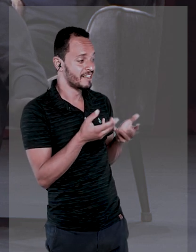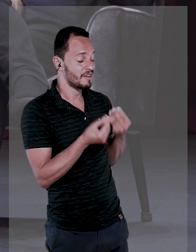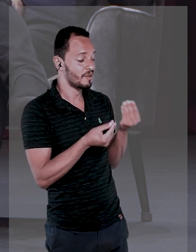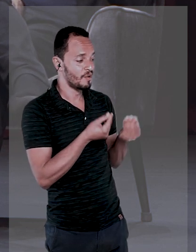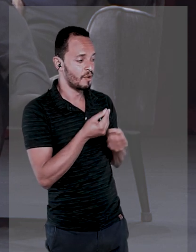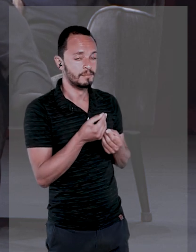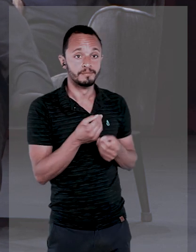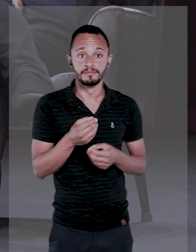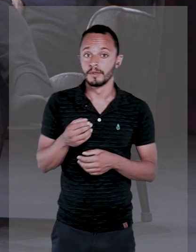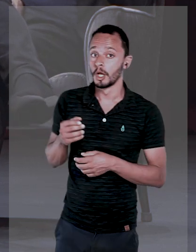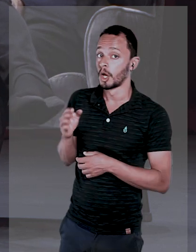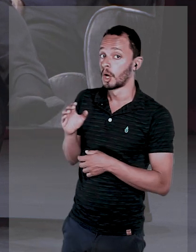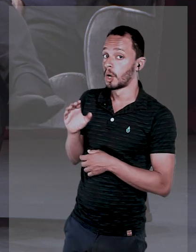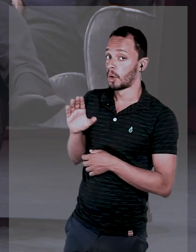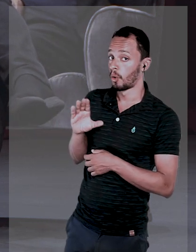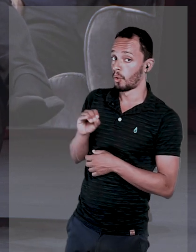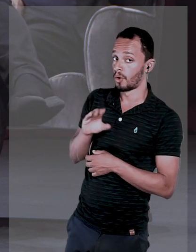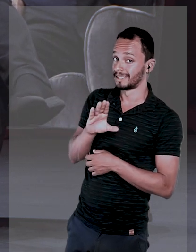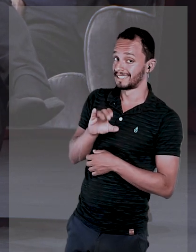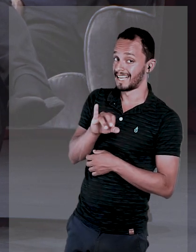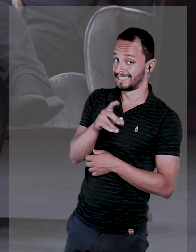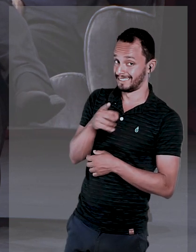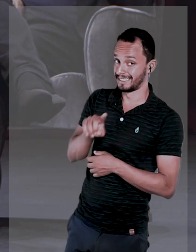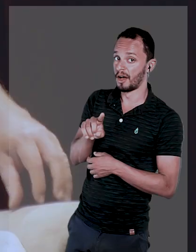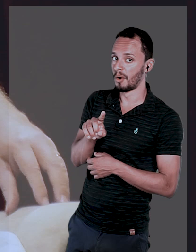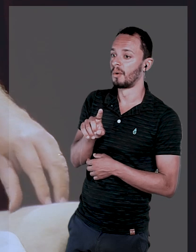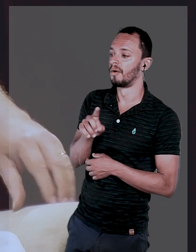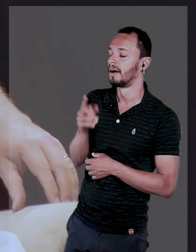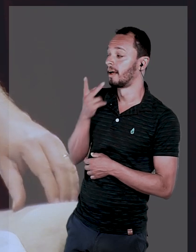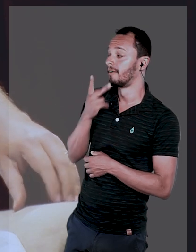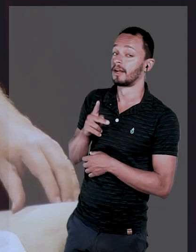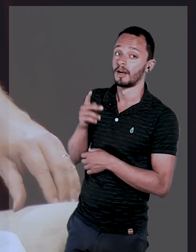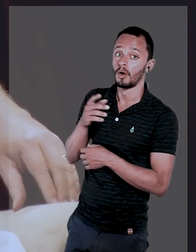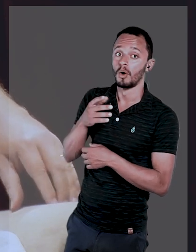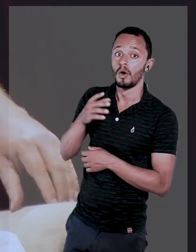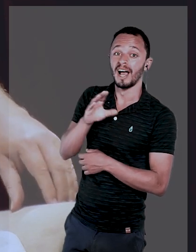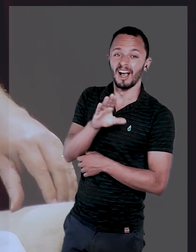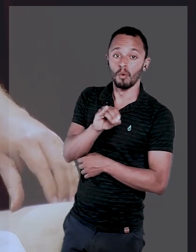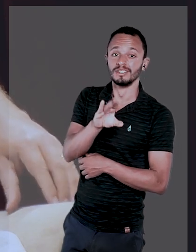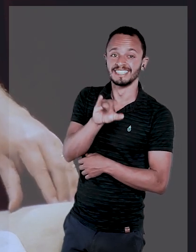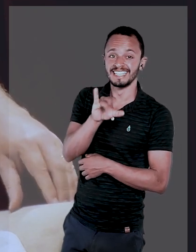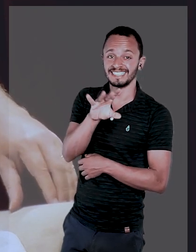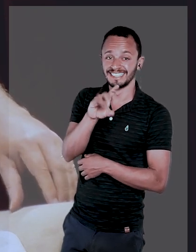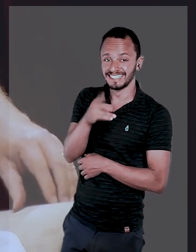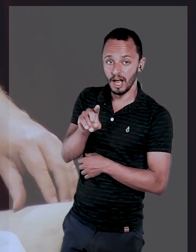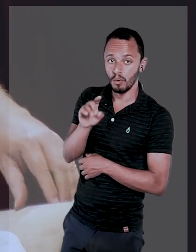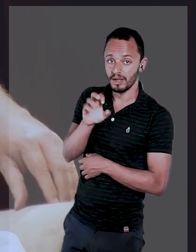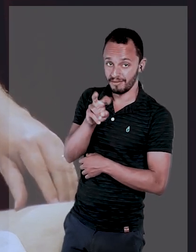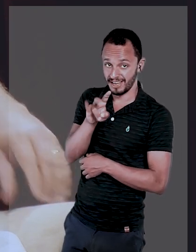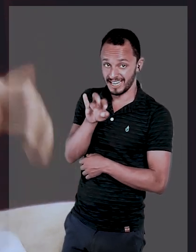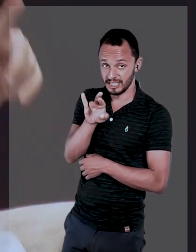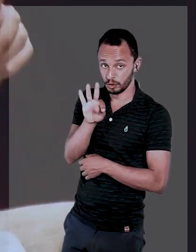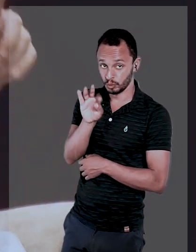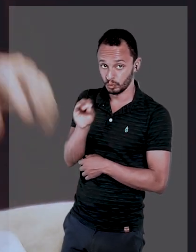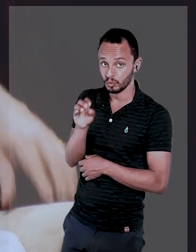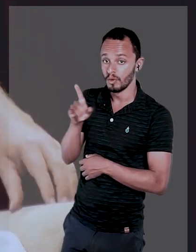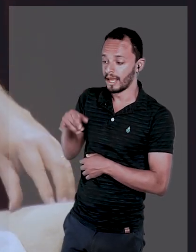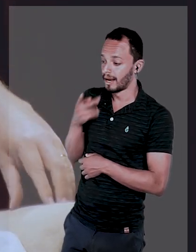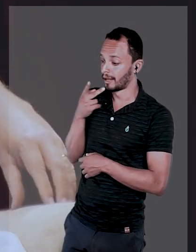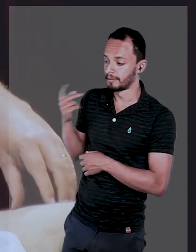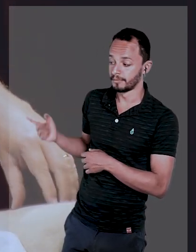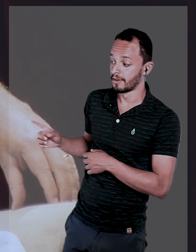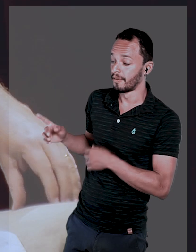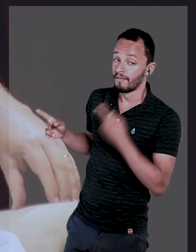Eu já disse que ando paquerando a Conceição. Ela mandou um áudio hoje dizendo que não está aqui porque está com medo da Covid e tudo. É. Ela chegou